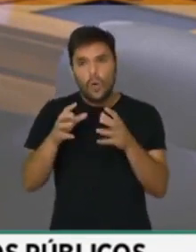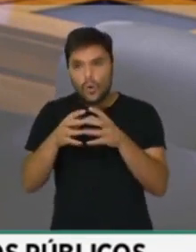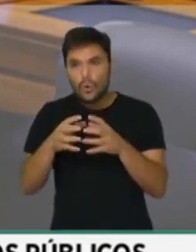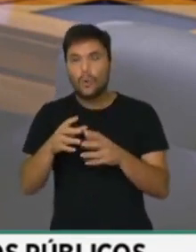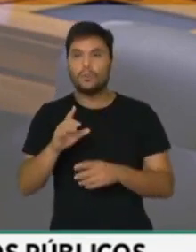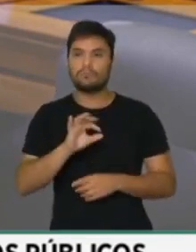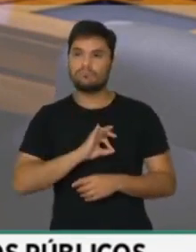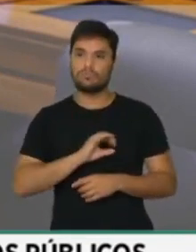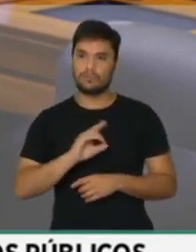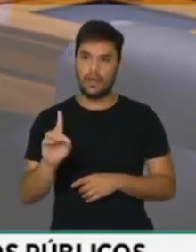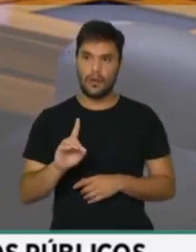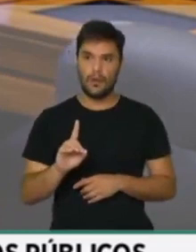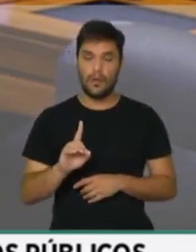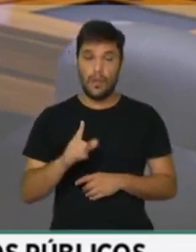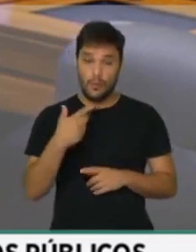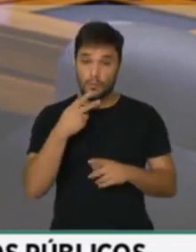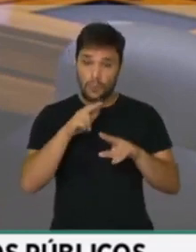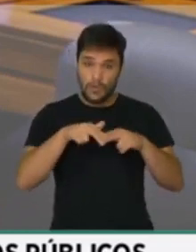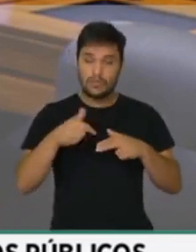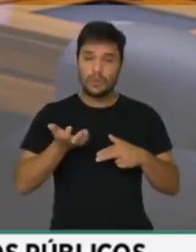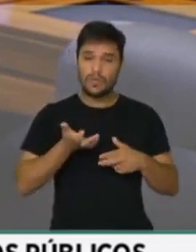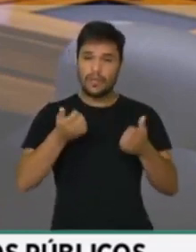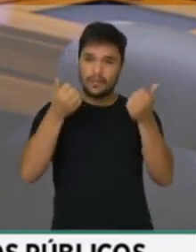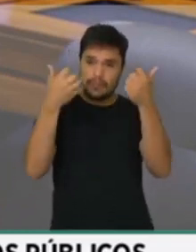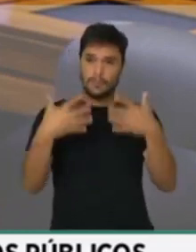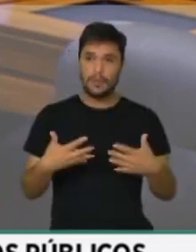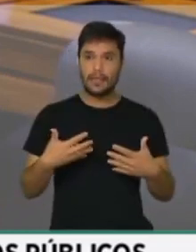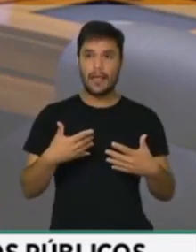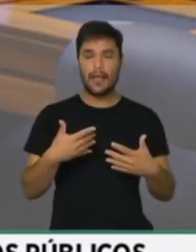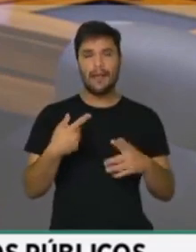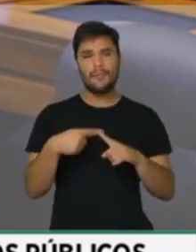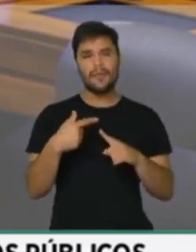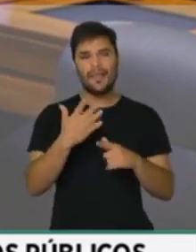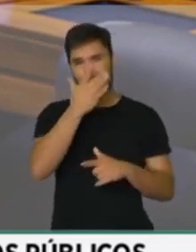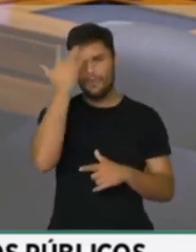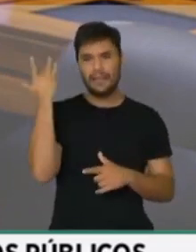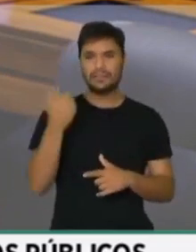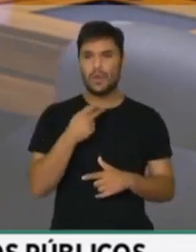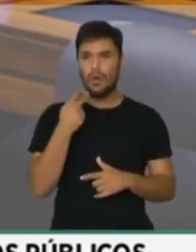segurança pública. Só para fazer esses esclarecimentos, porque tem muita gente de má fé por aí.